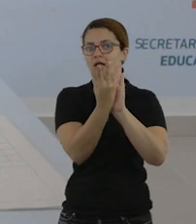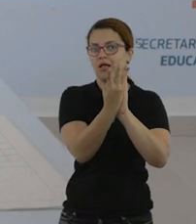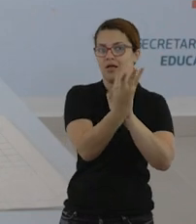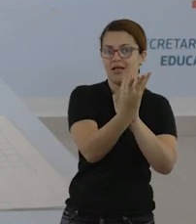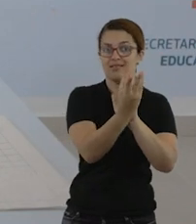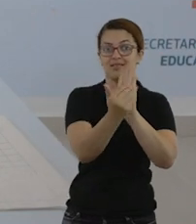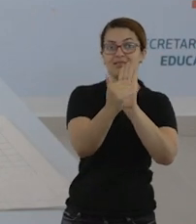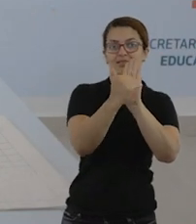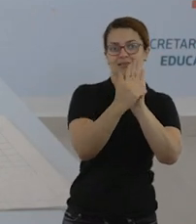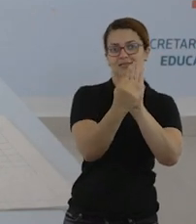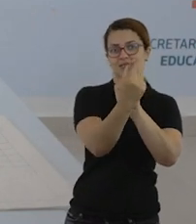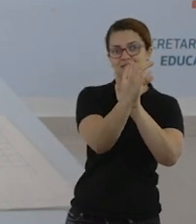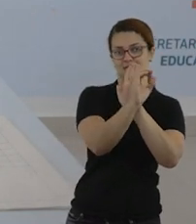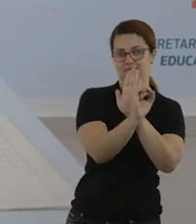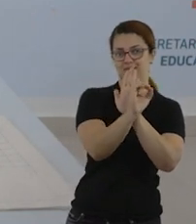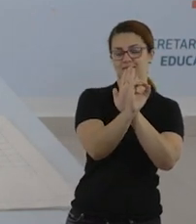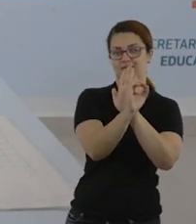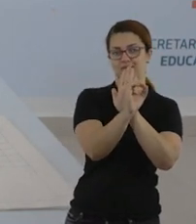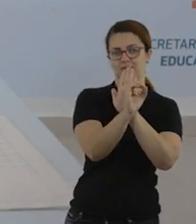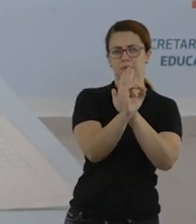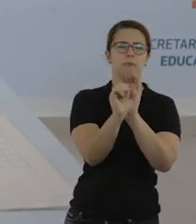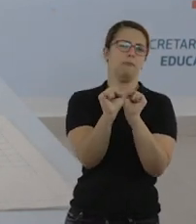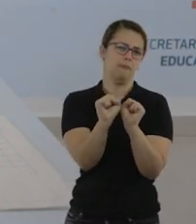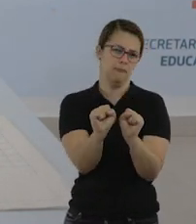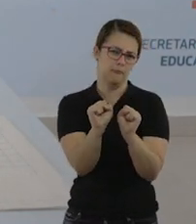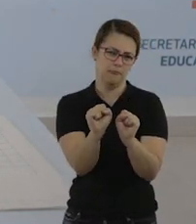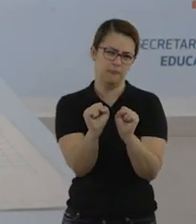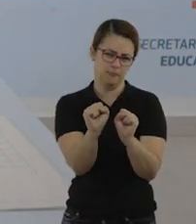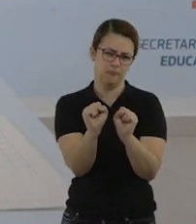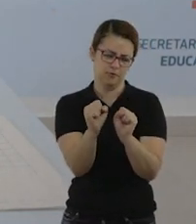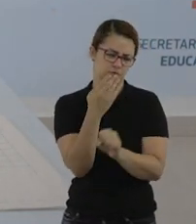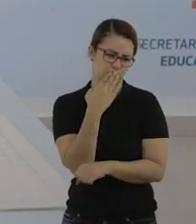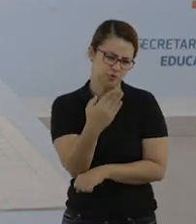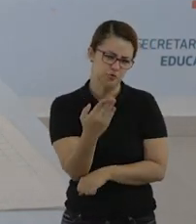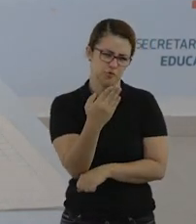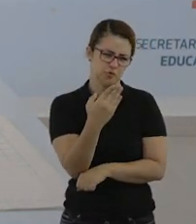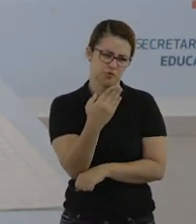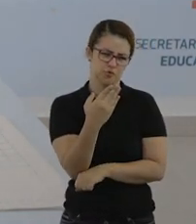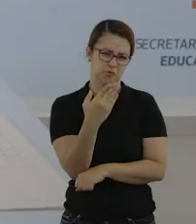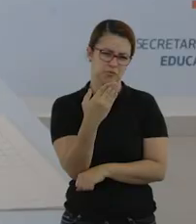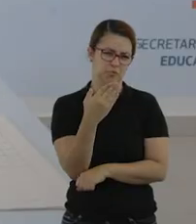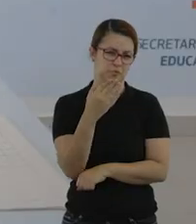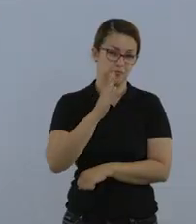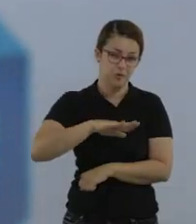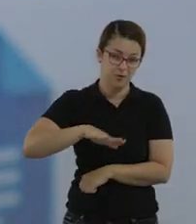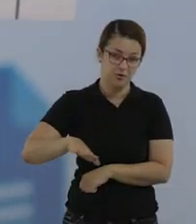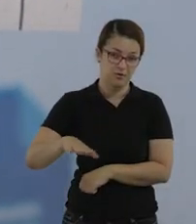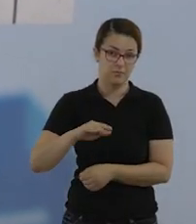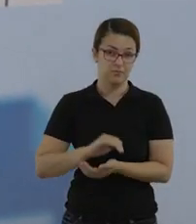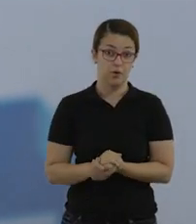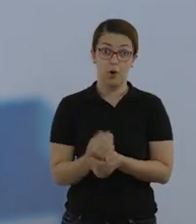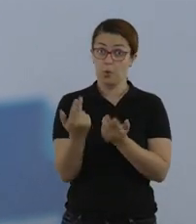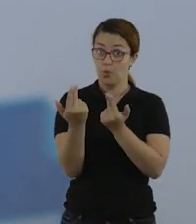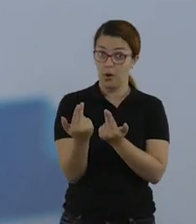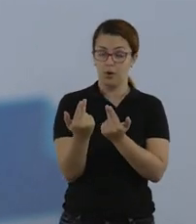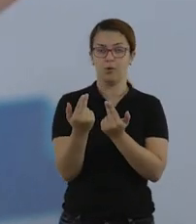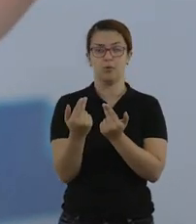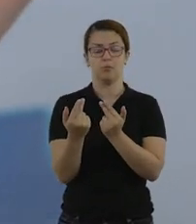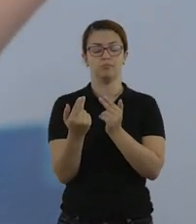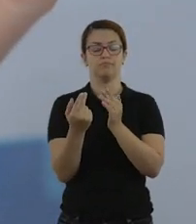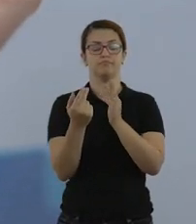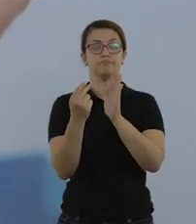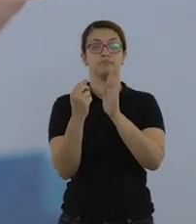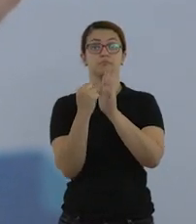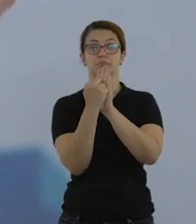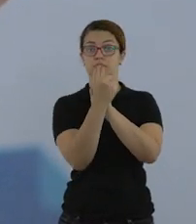10, tá? Você pode pedir para a criança, ó, tá vendo? Ó, colocou o nome